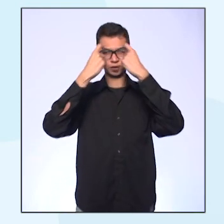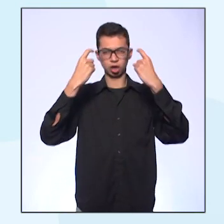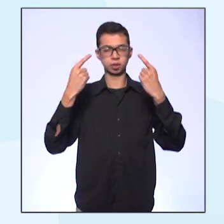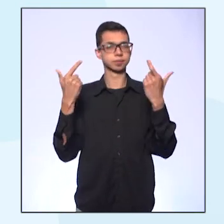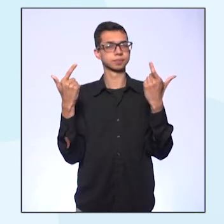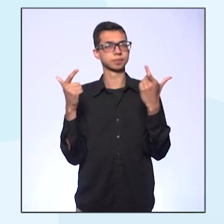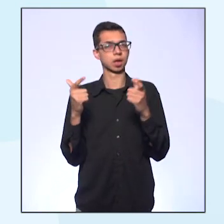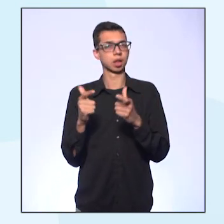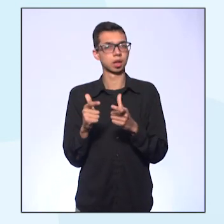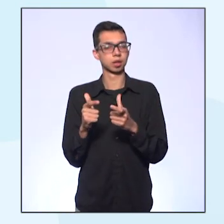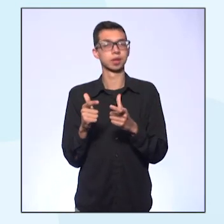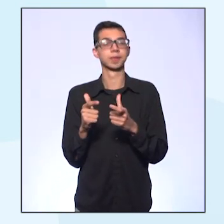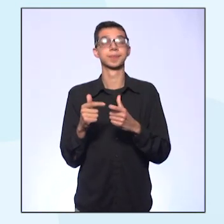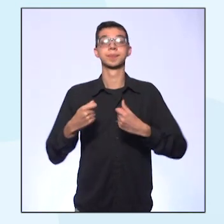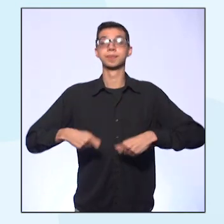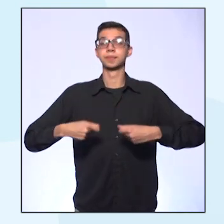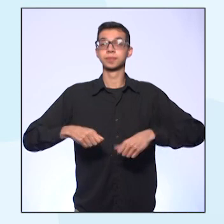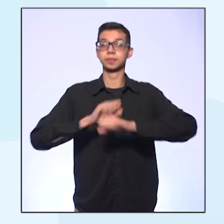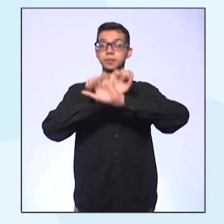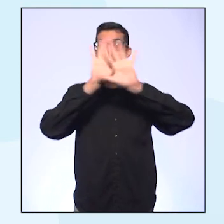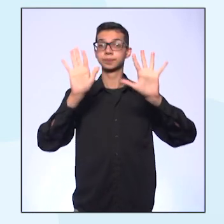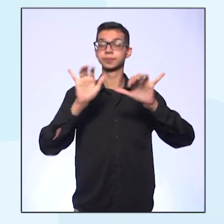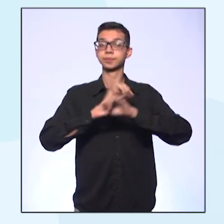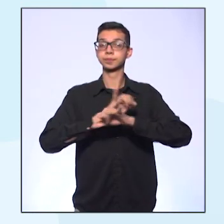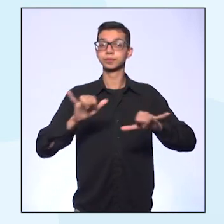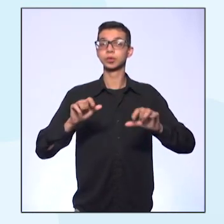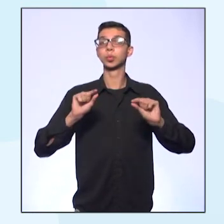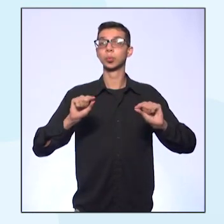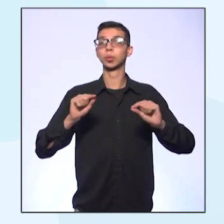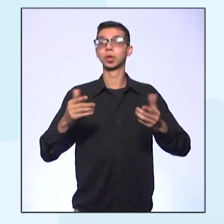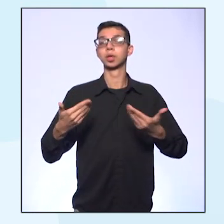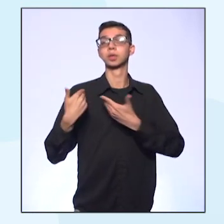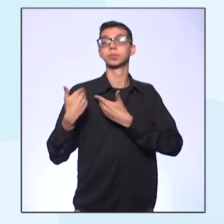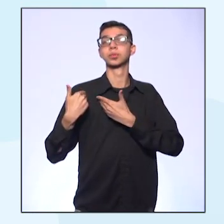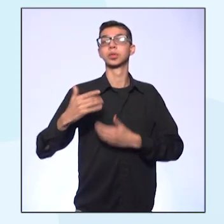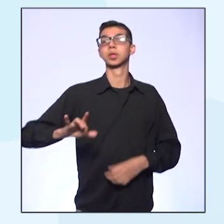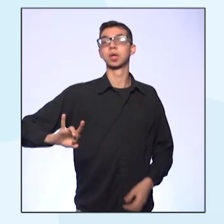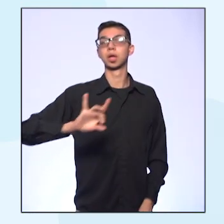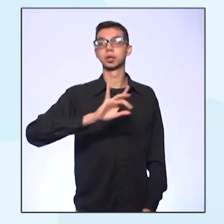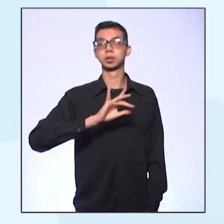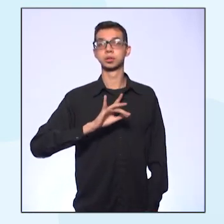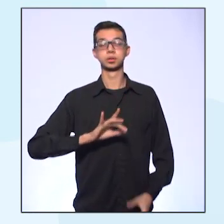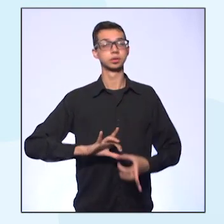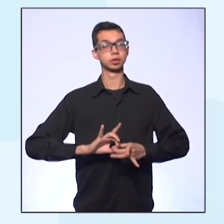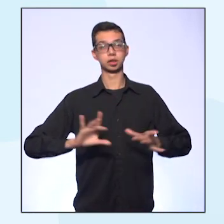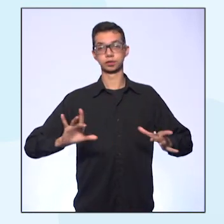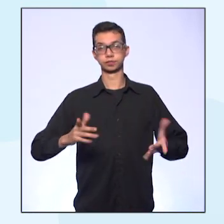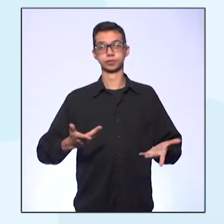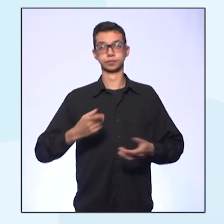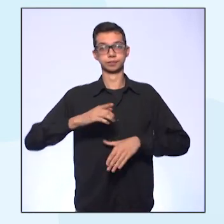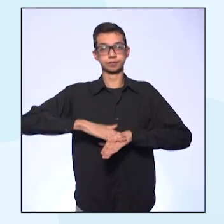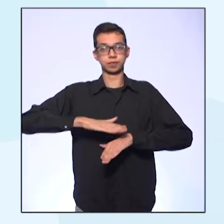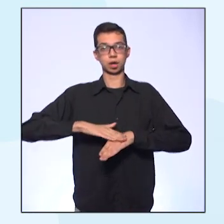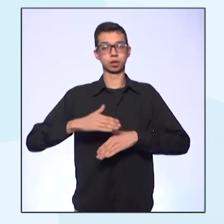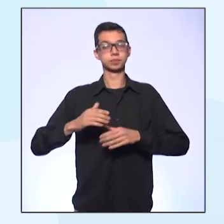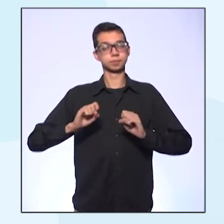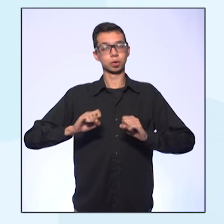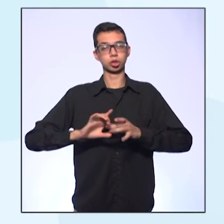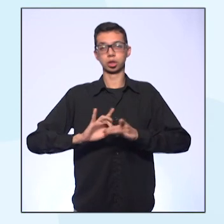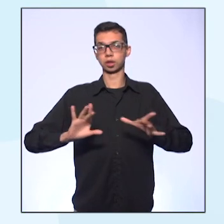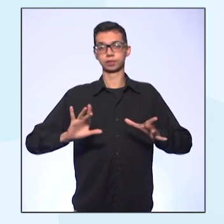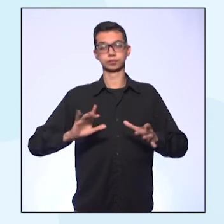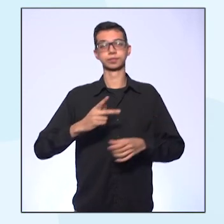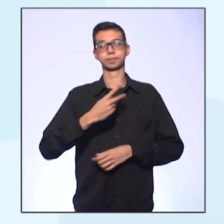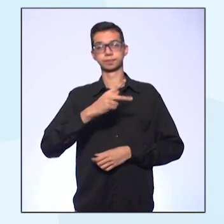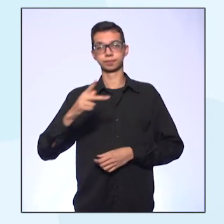público e claro qual é o papel de cada um. Nós somos livres para poder escolher nossas ações. E eu pergunto para